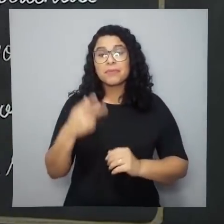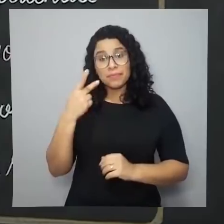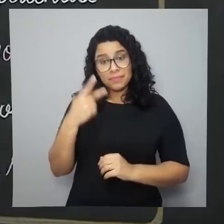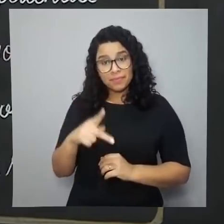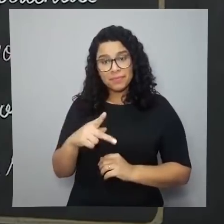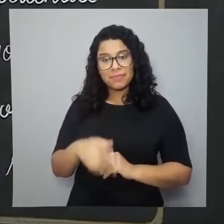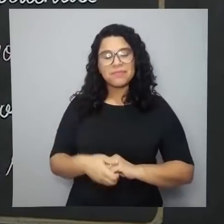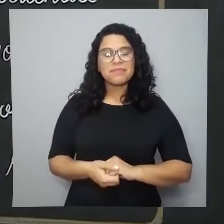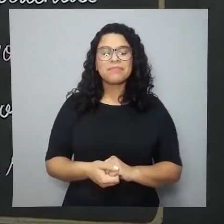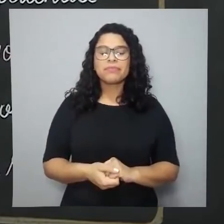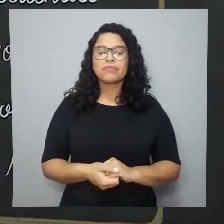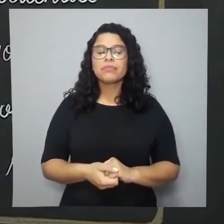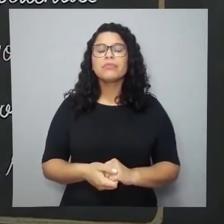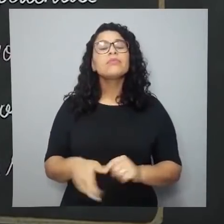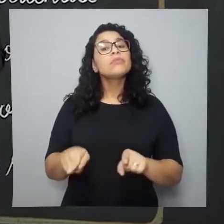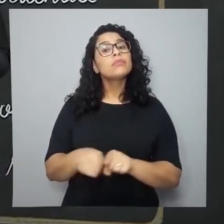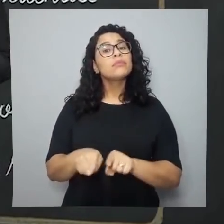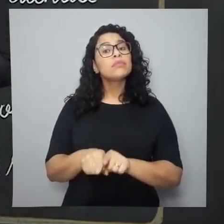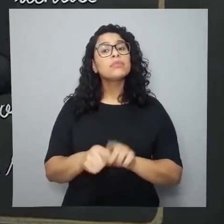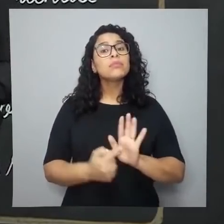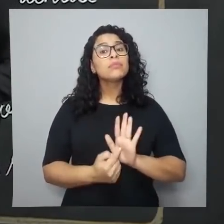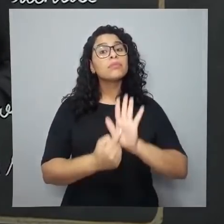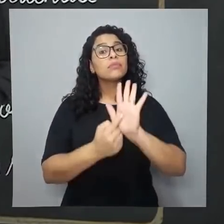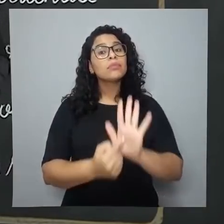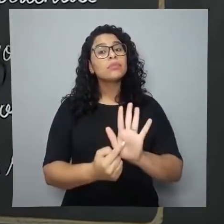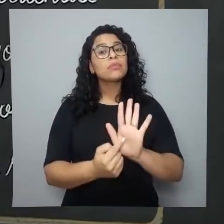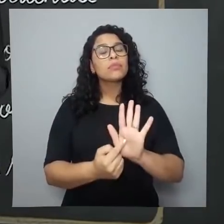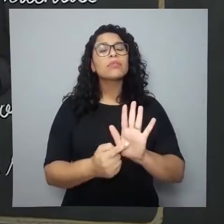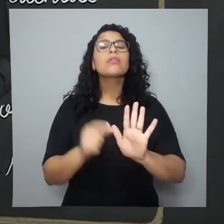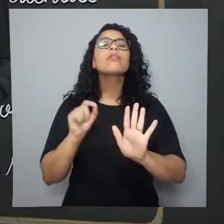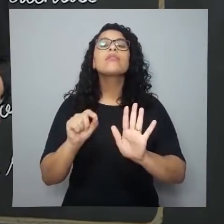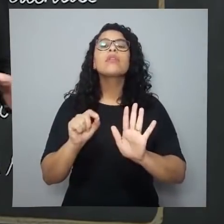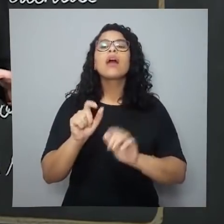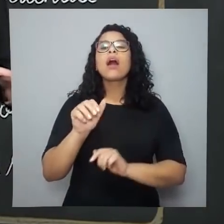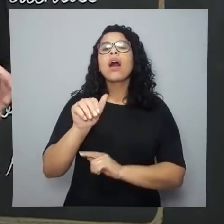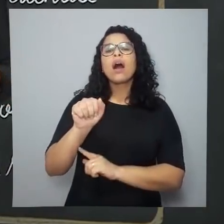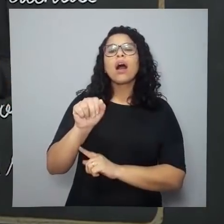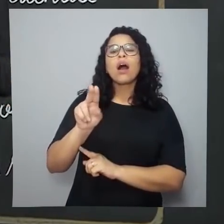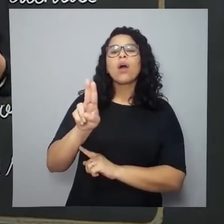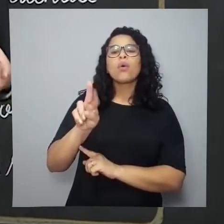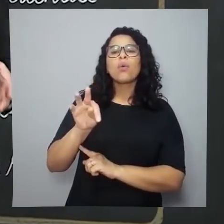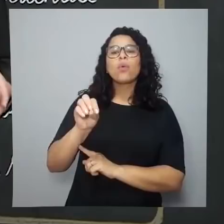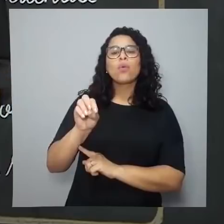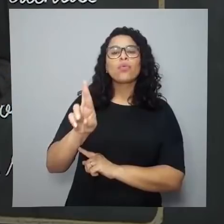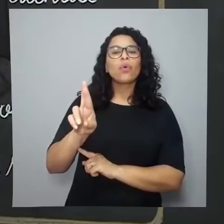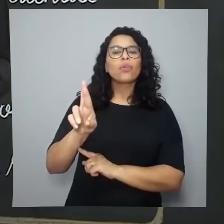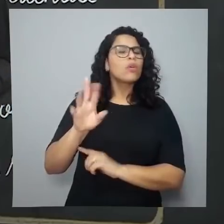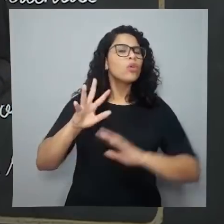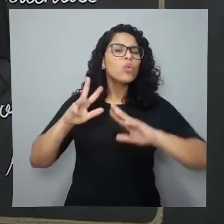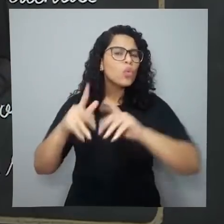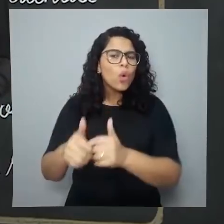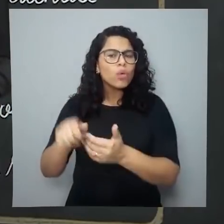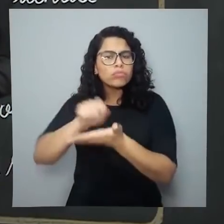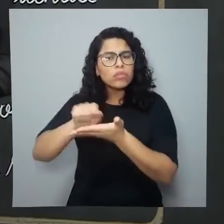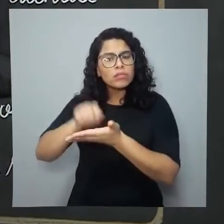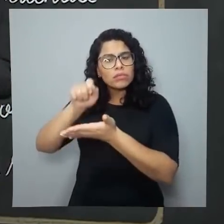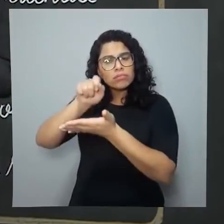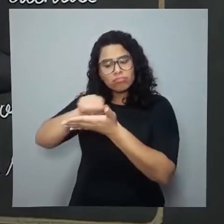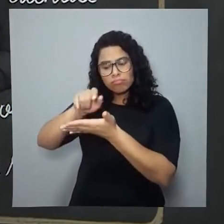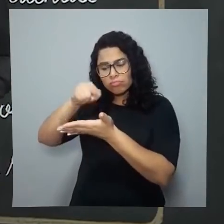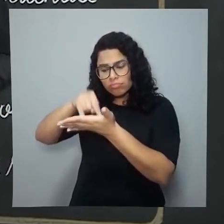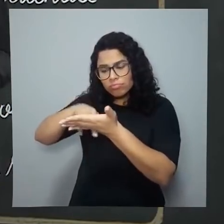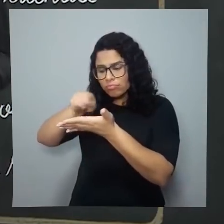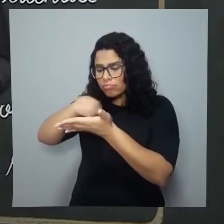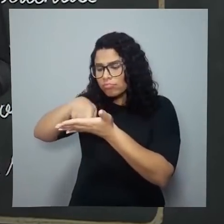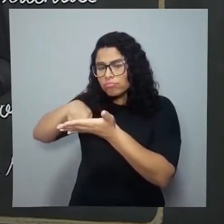também sinaliza a importância da autoria. Todo texto que você escreve, você é o autor dele, claro, mas vamos pensar na